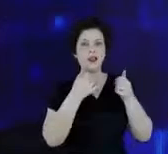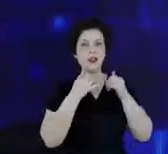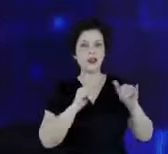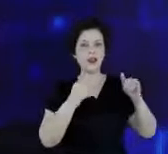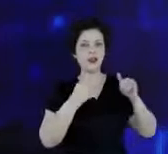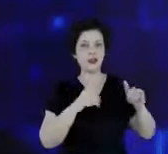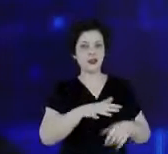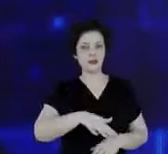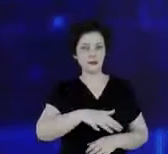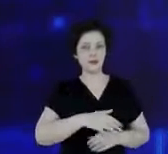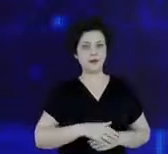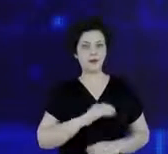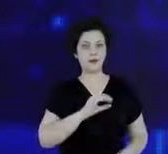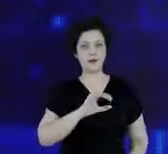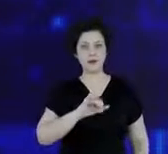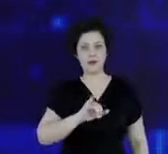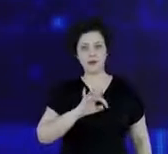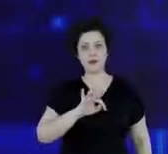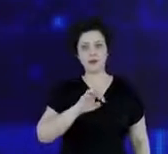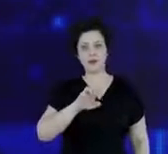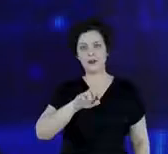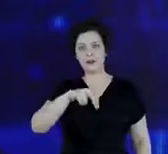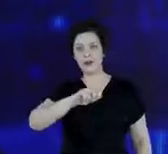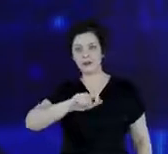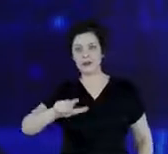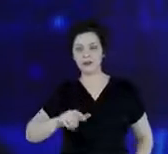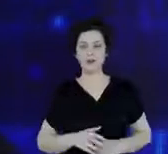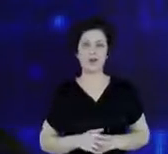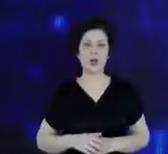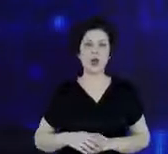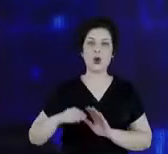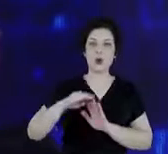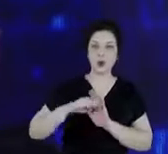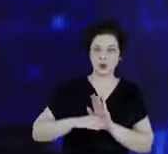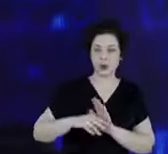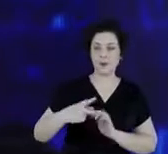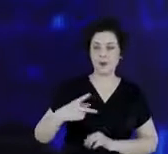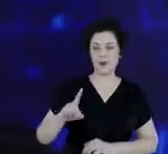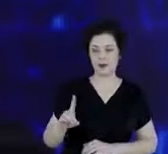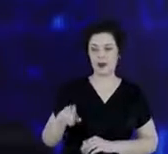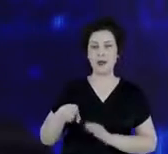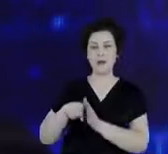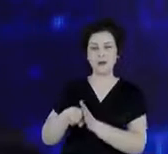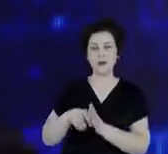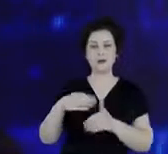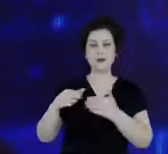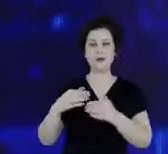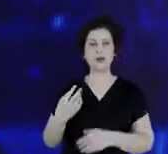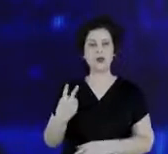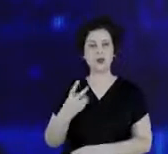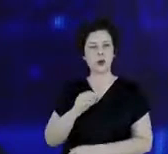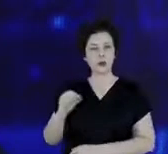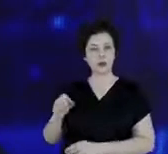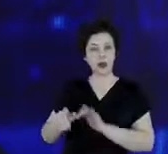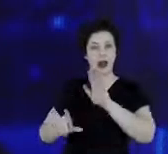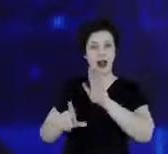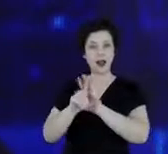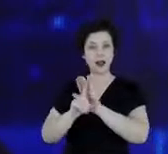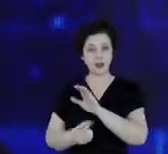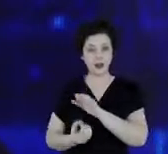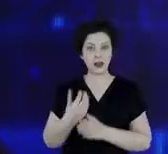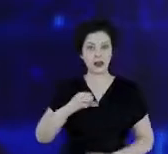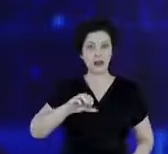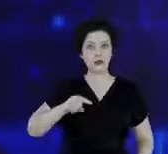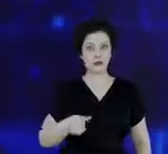elétrico né no citenel é os programas de p&d e eficiência energética criados lá em 92 mil pela lei